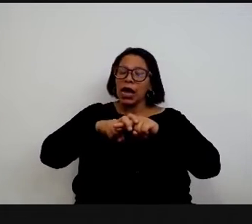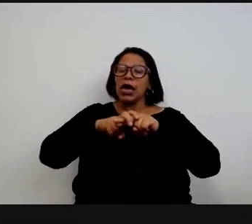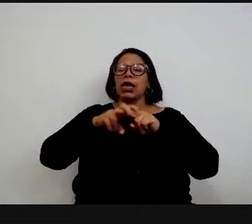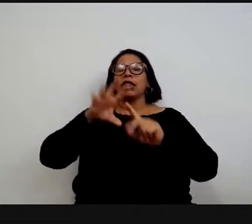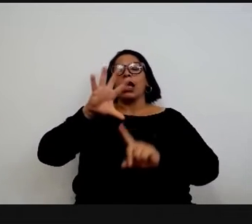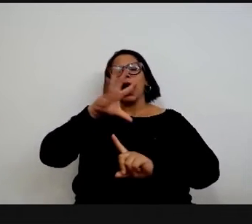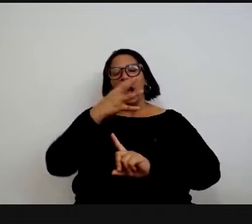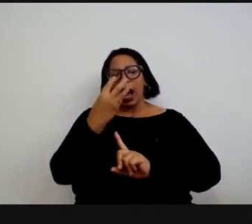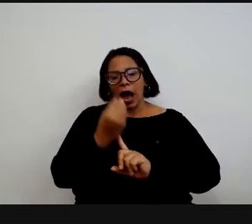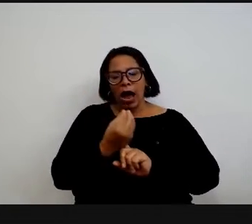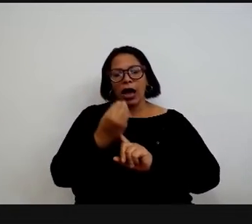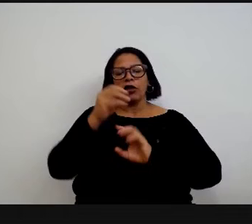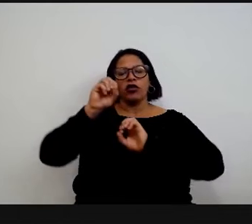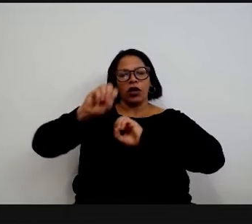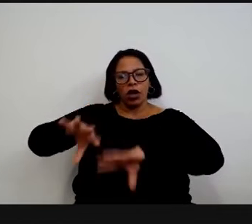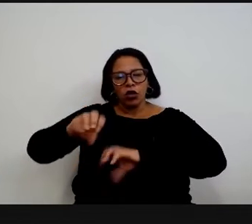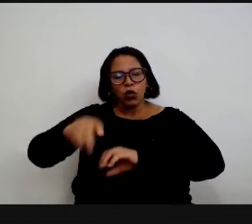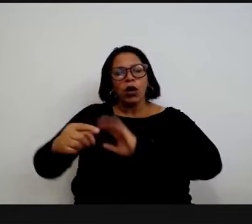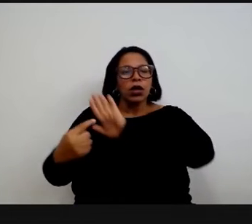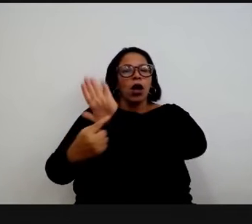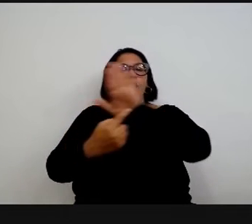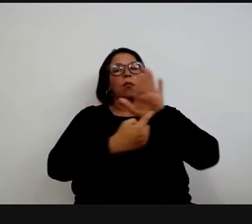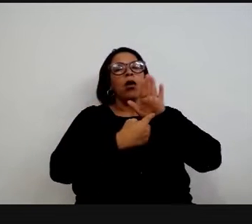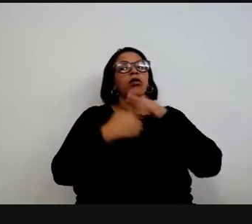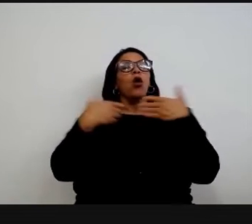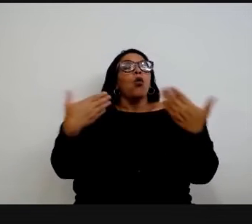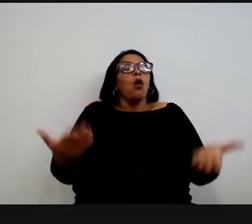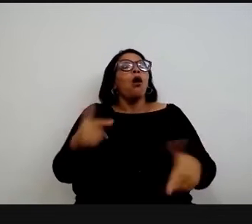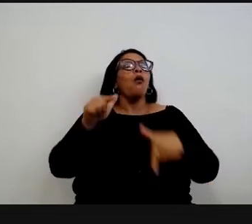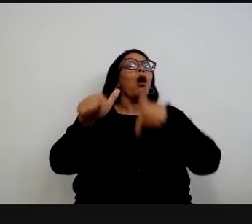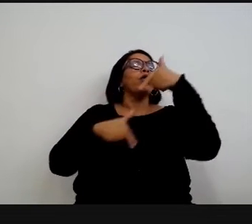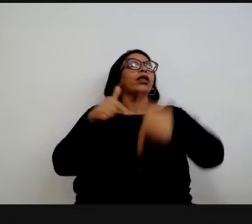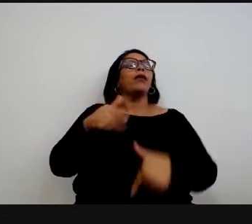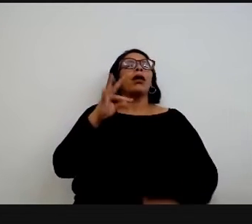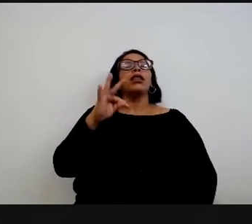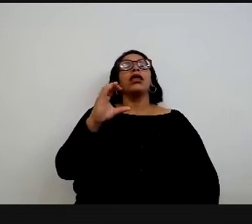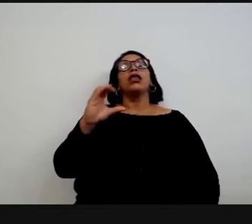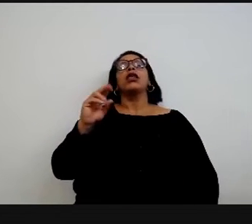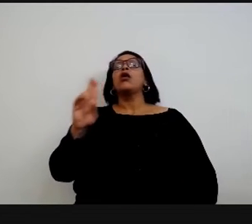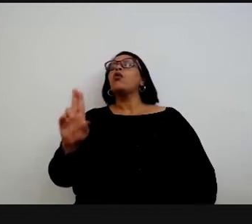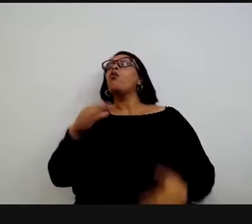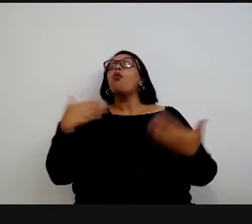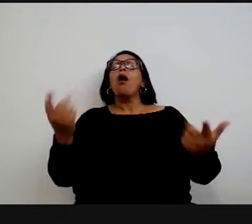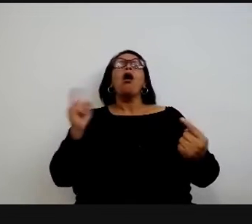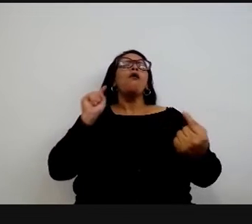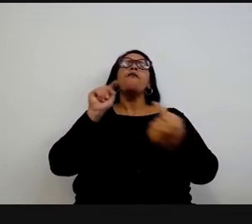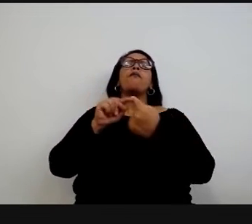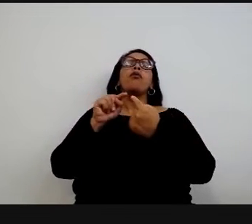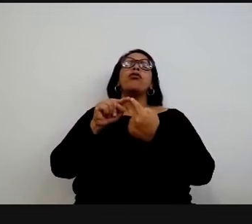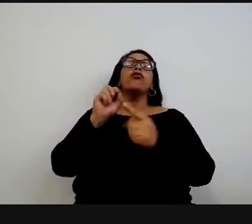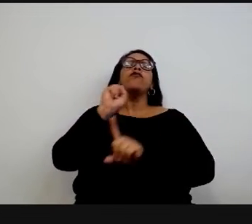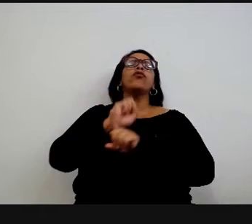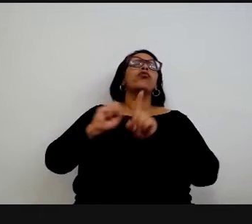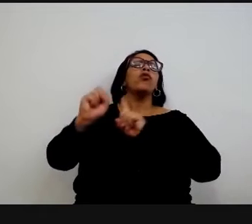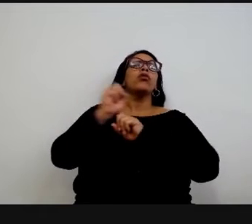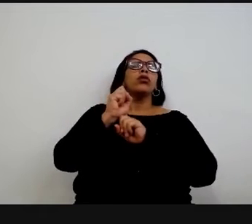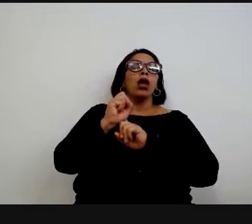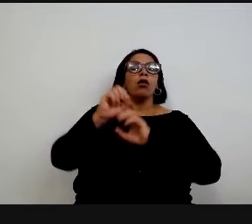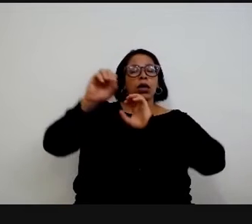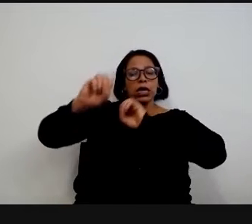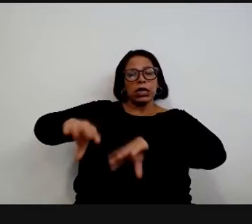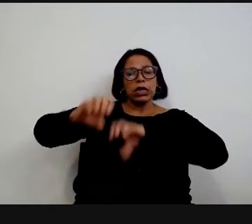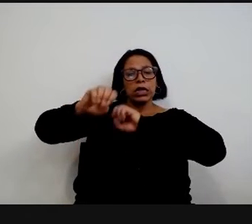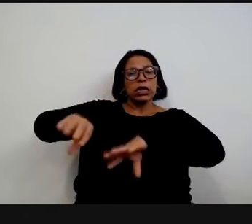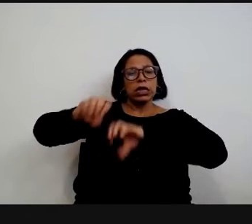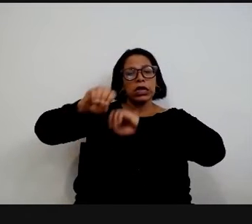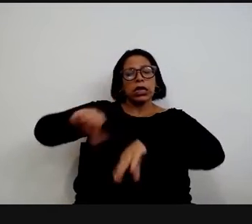arte-educadores, sempre mostram para as crianças também qual é a função do TCU, qual é a nossa missão social, e dá essas aulas